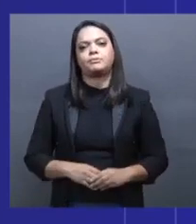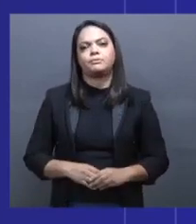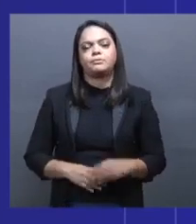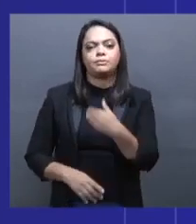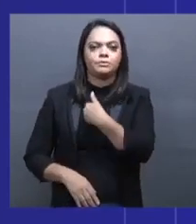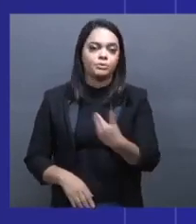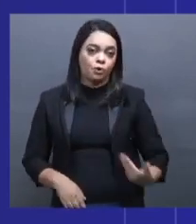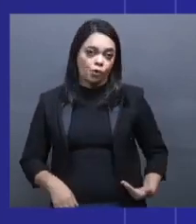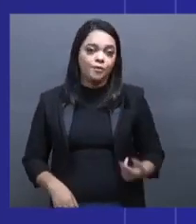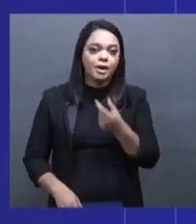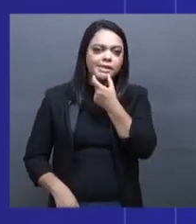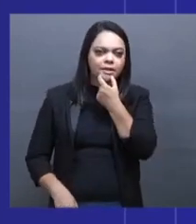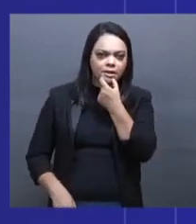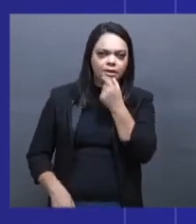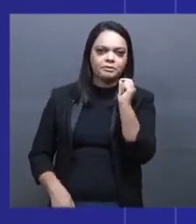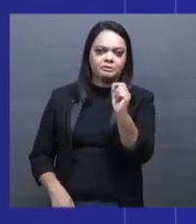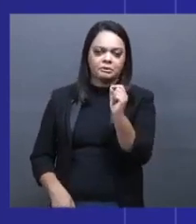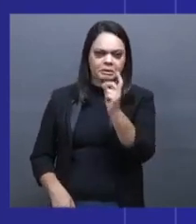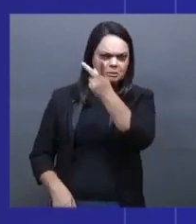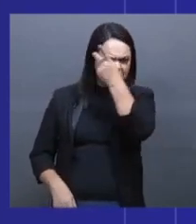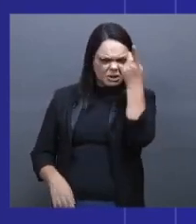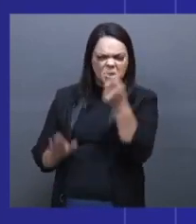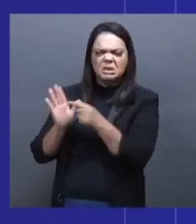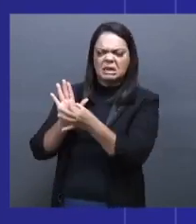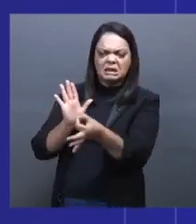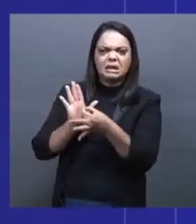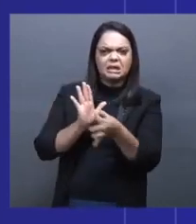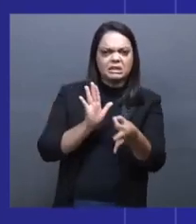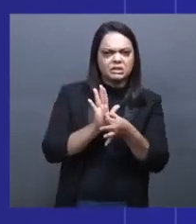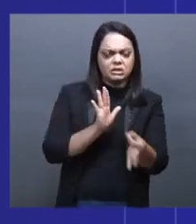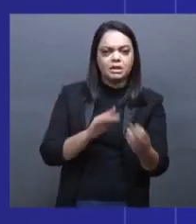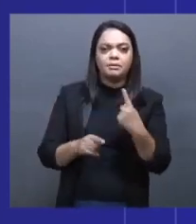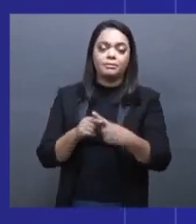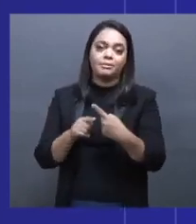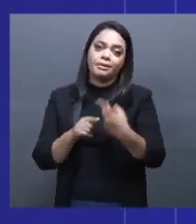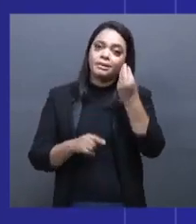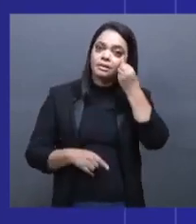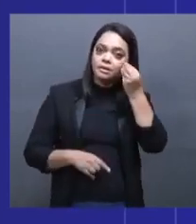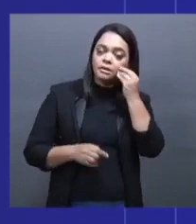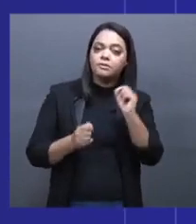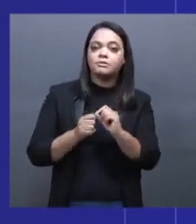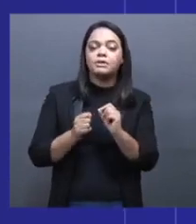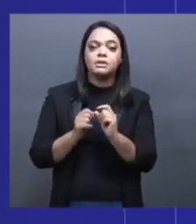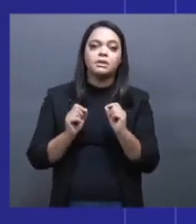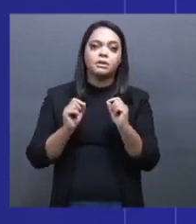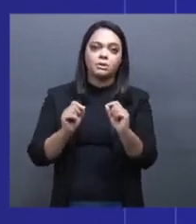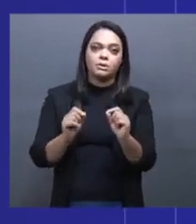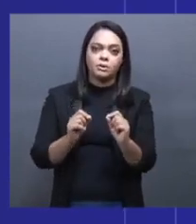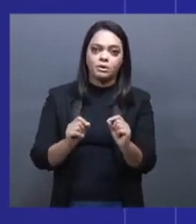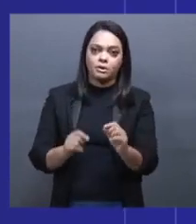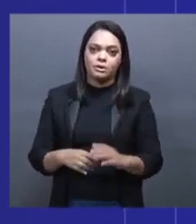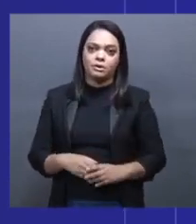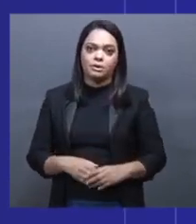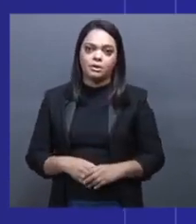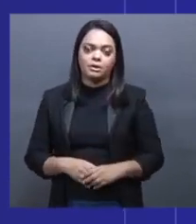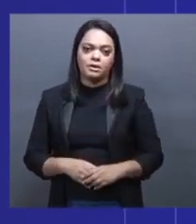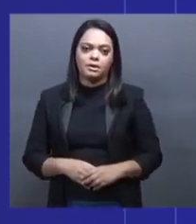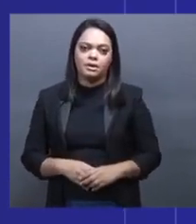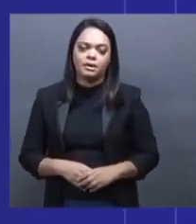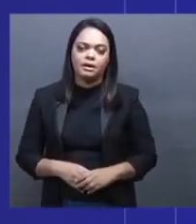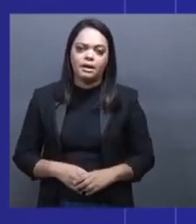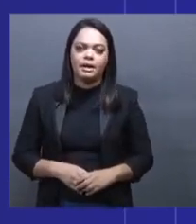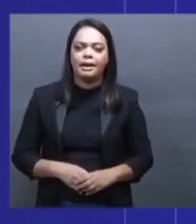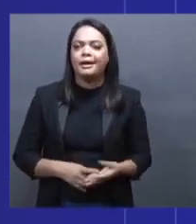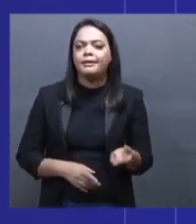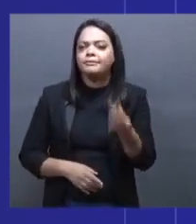O governo inglês foi muito criticado porque ele estava tentando fazer o que é chamado de imunidade da manada,